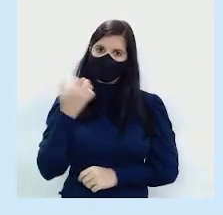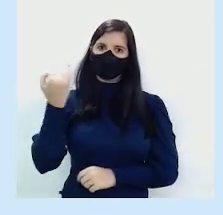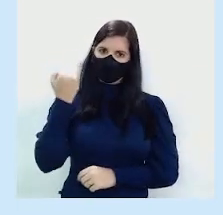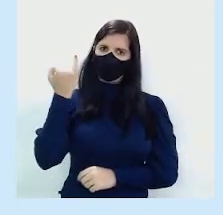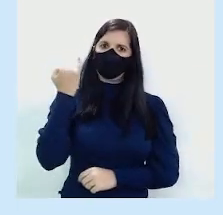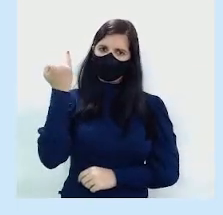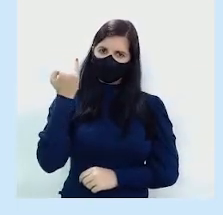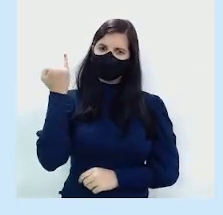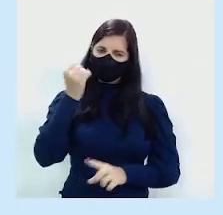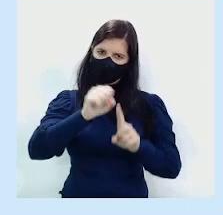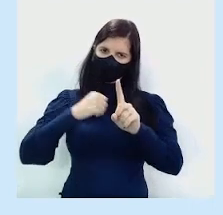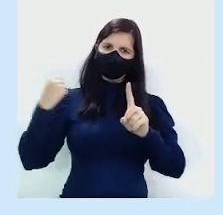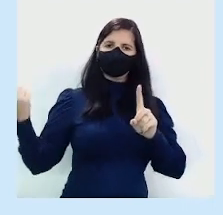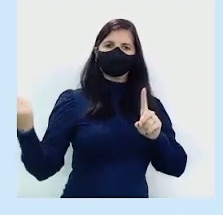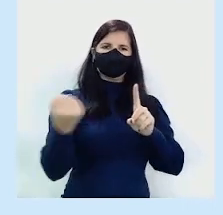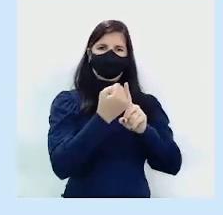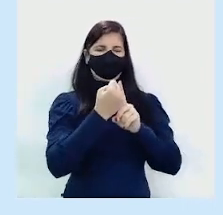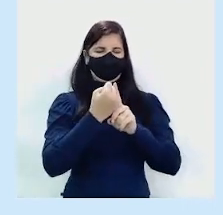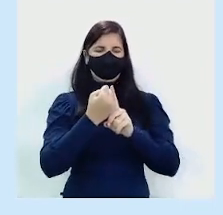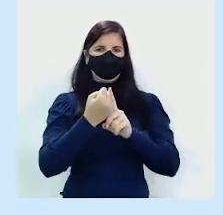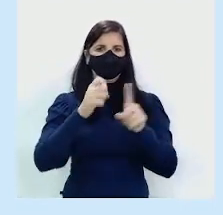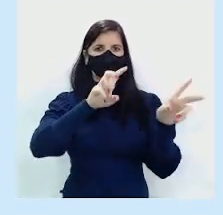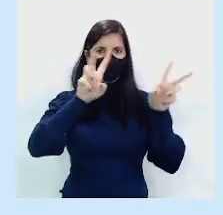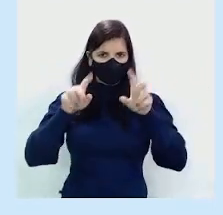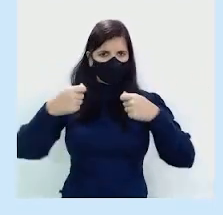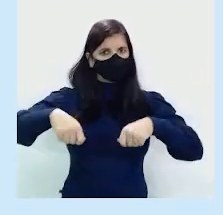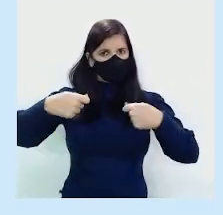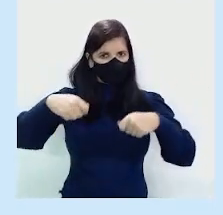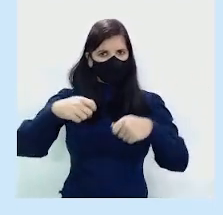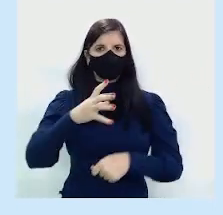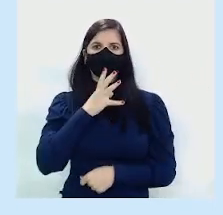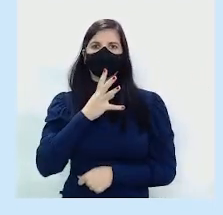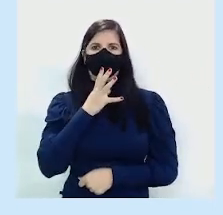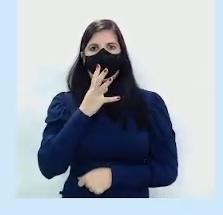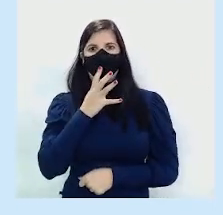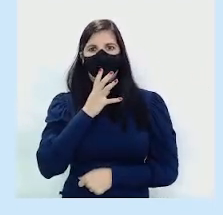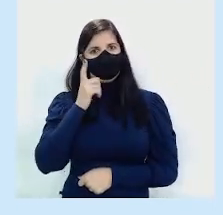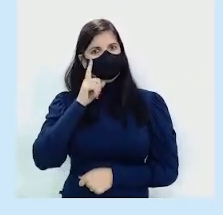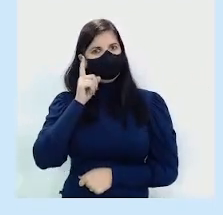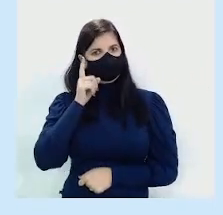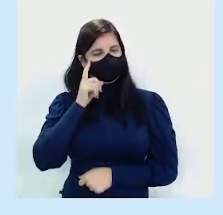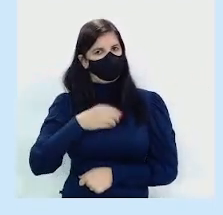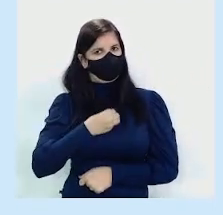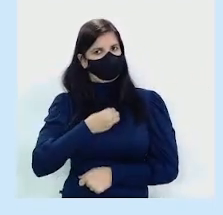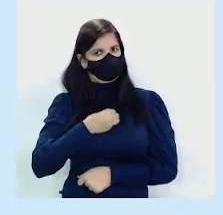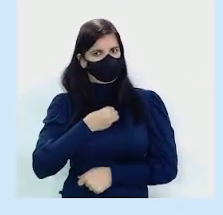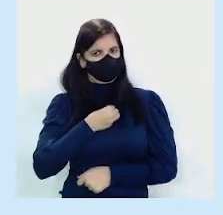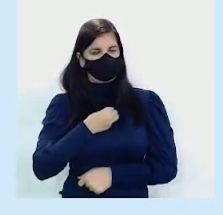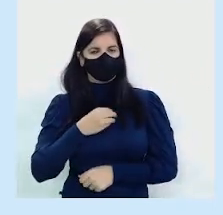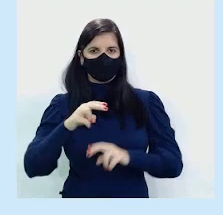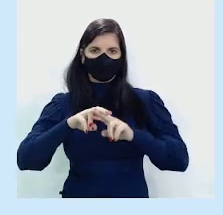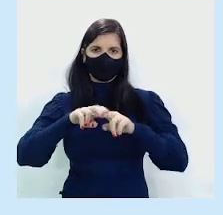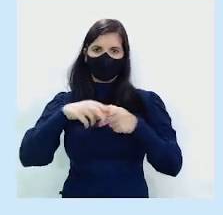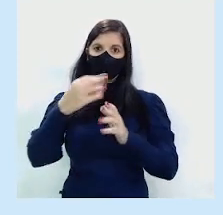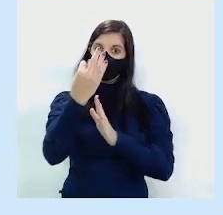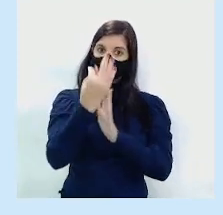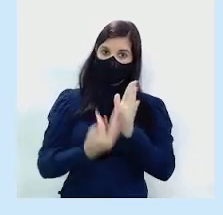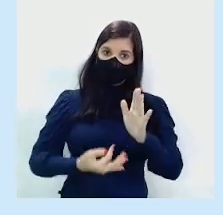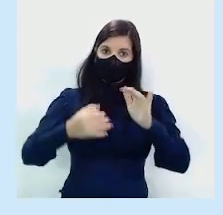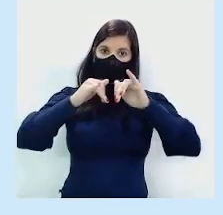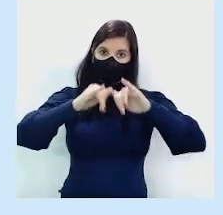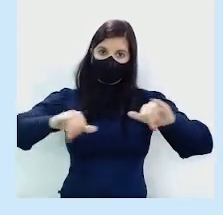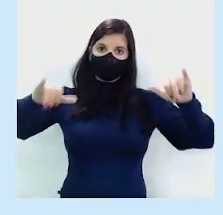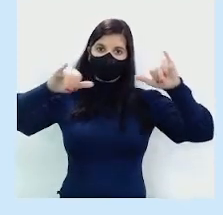tema importante, um tema que é necessário para os nossos dias. Portanto, o texto de